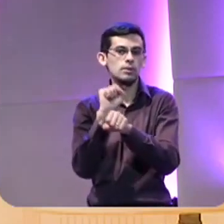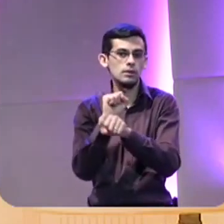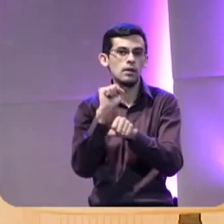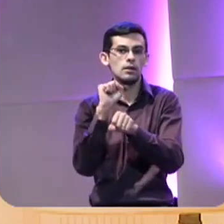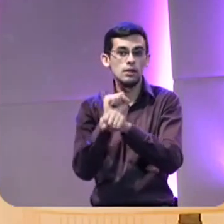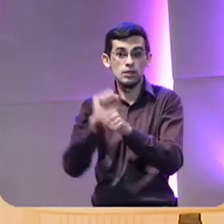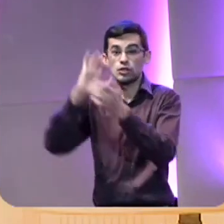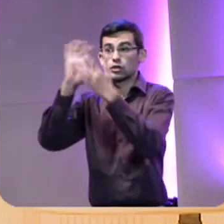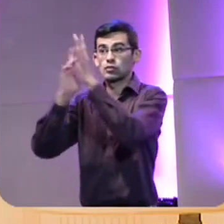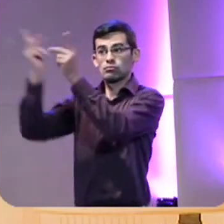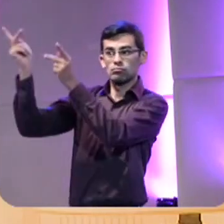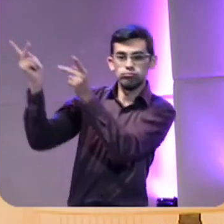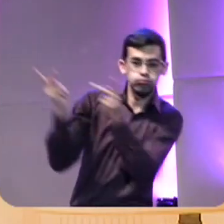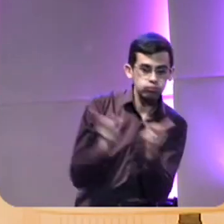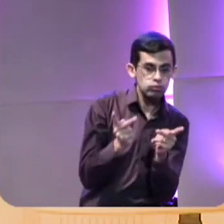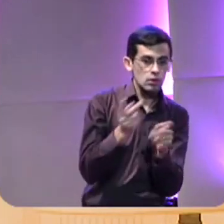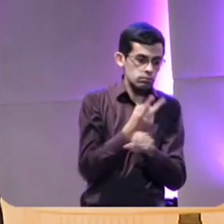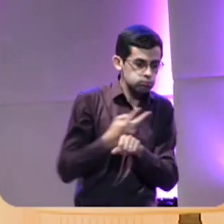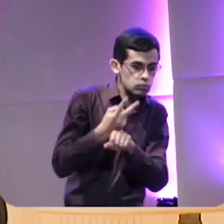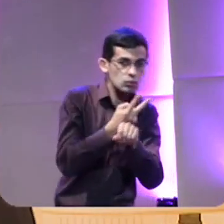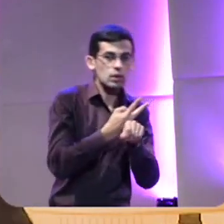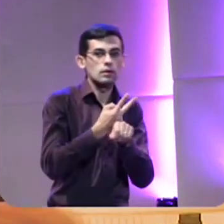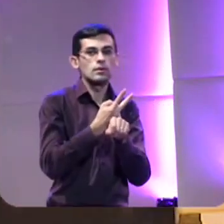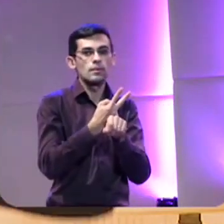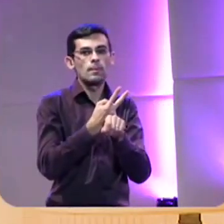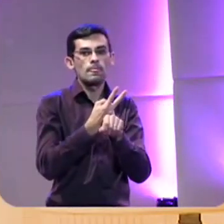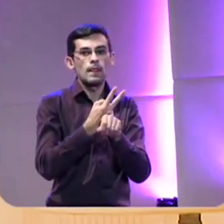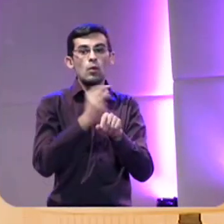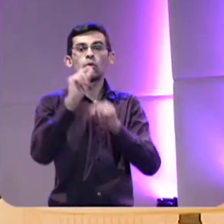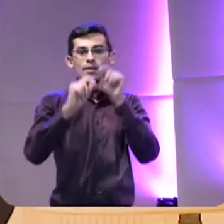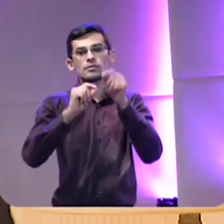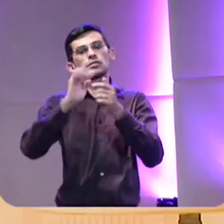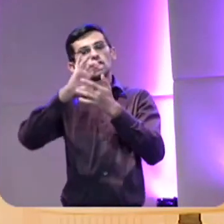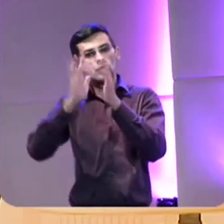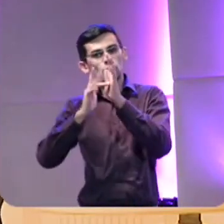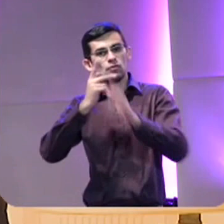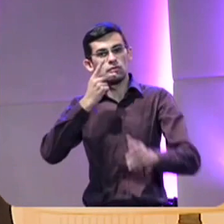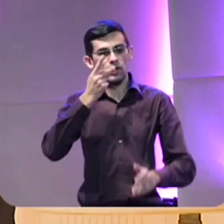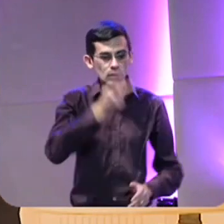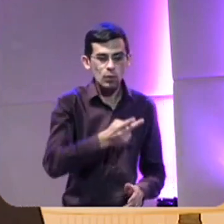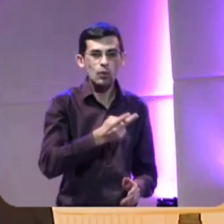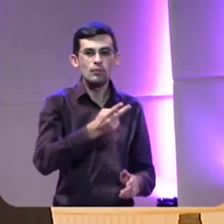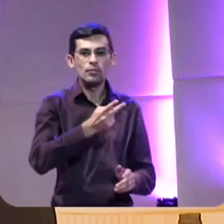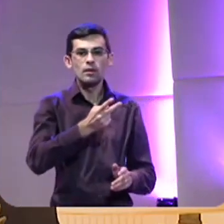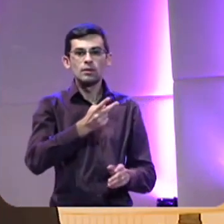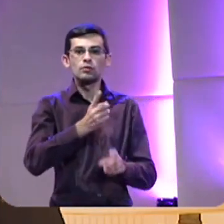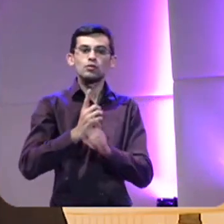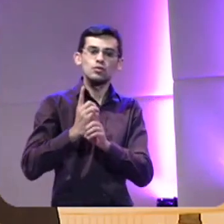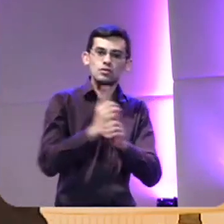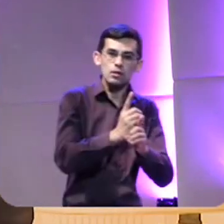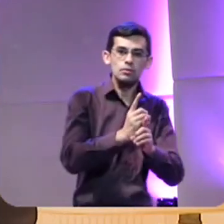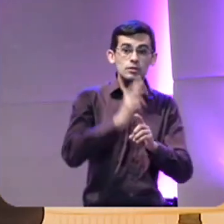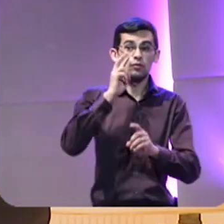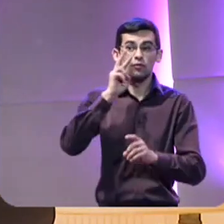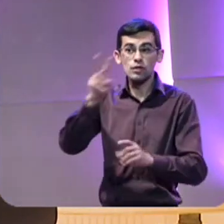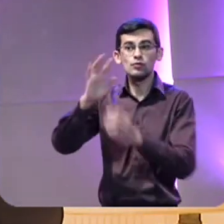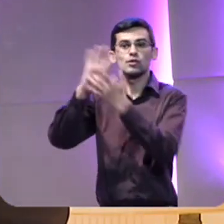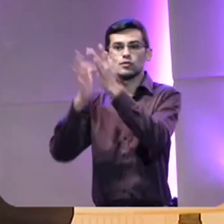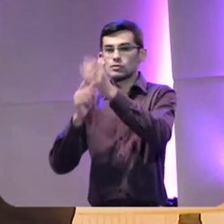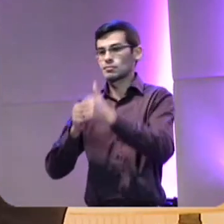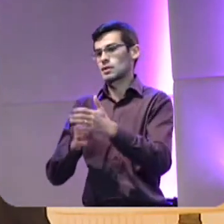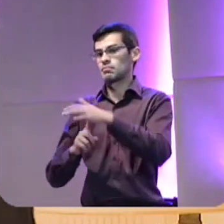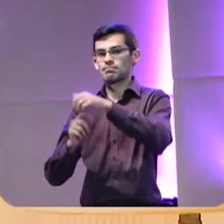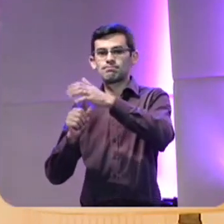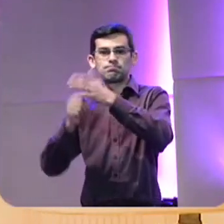iria visitá-los, que ele ia procurá-los. Essa foi a mensagem que tinha chegado através daqueles que tinham visto Jesus pela